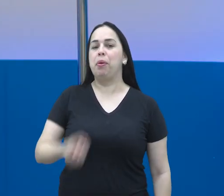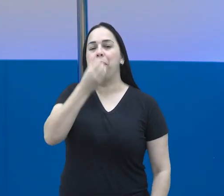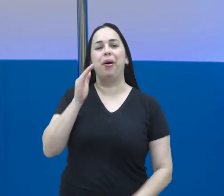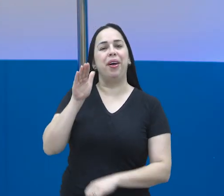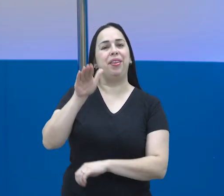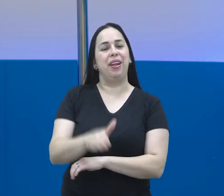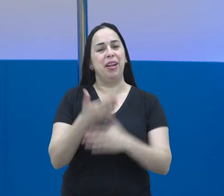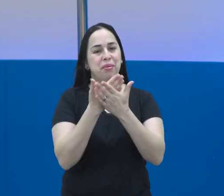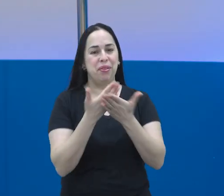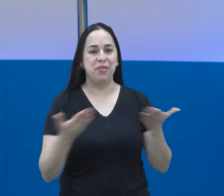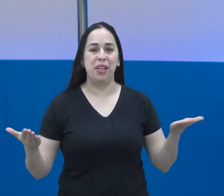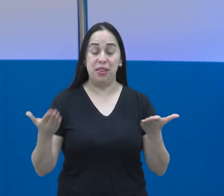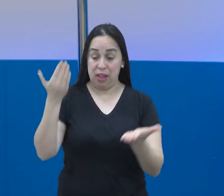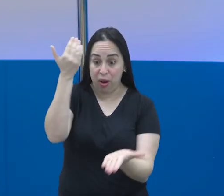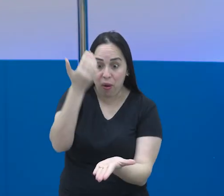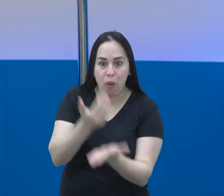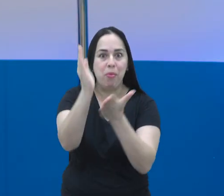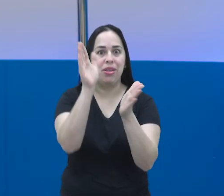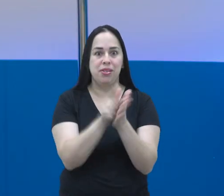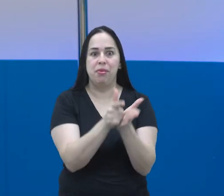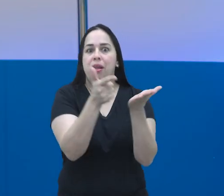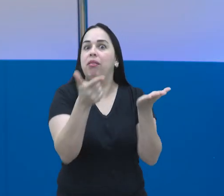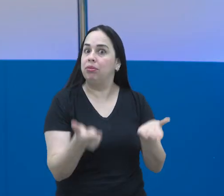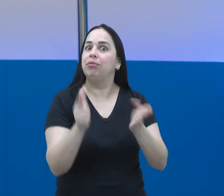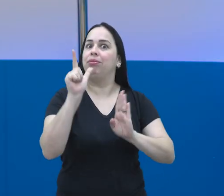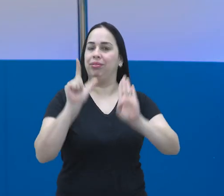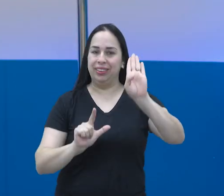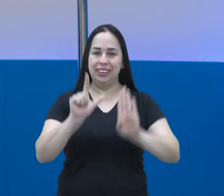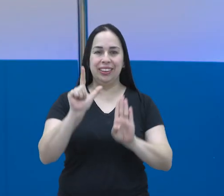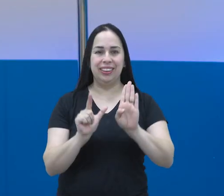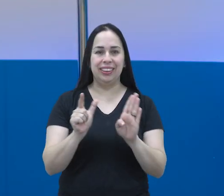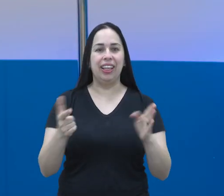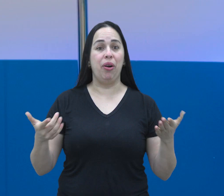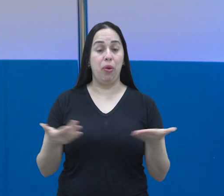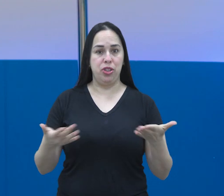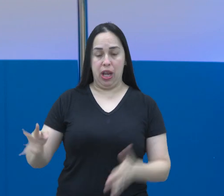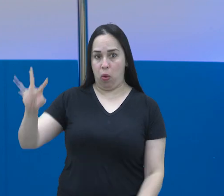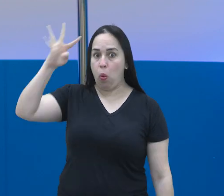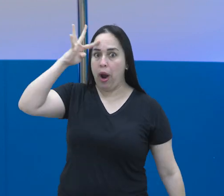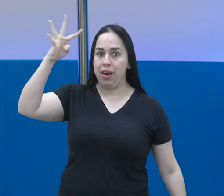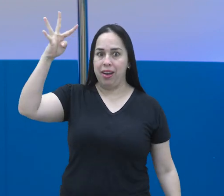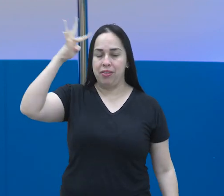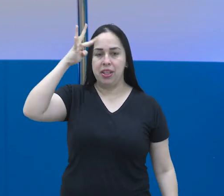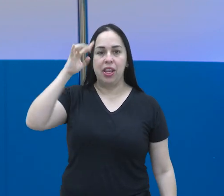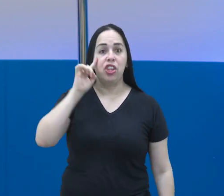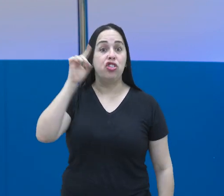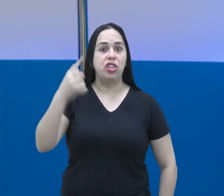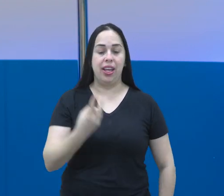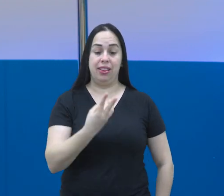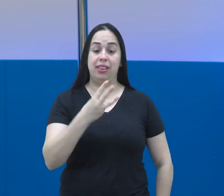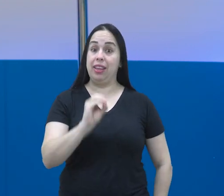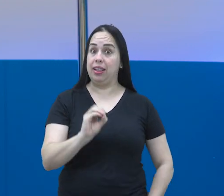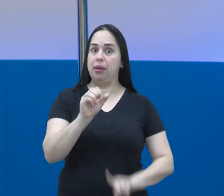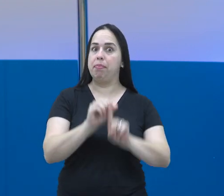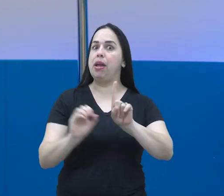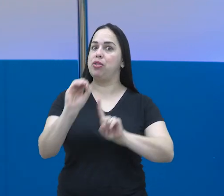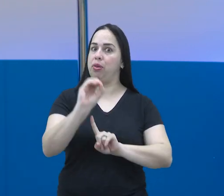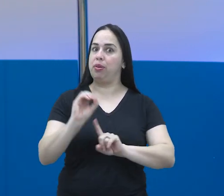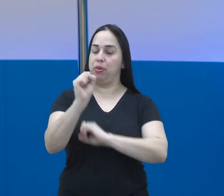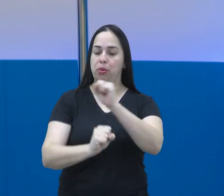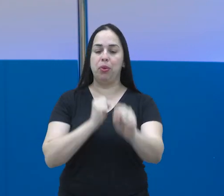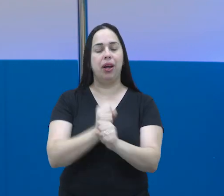Muito boa tarde para você. Estamos chegando com o boletim legislativo desta quarta-feira, dia 30 de outubro